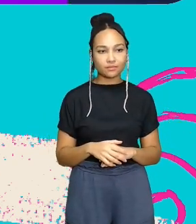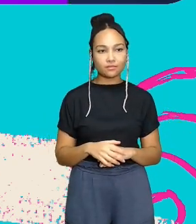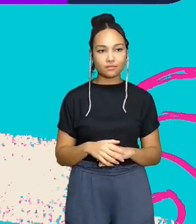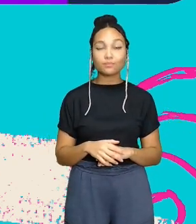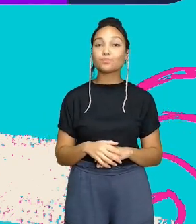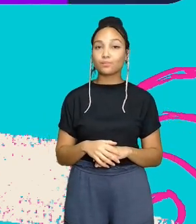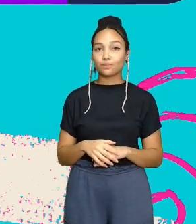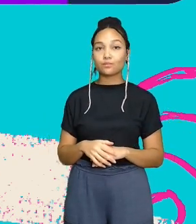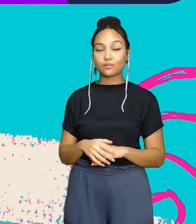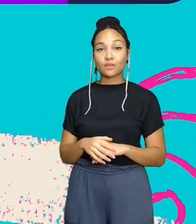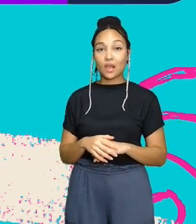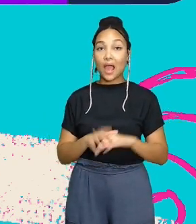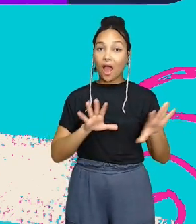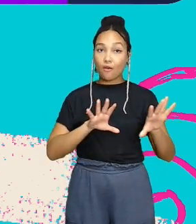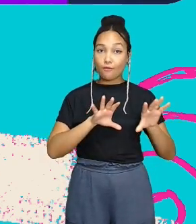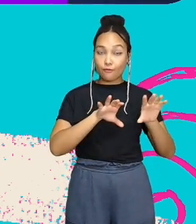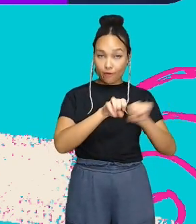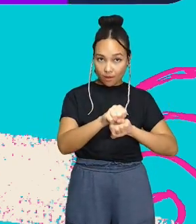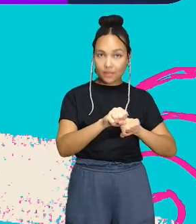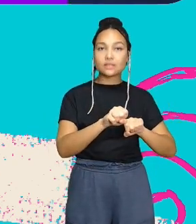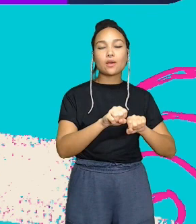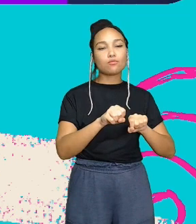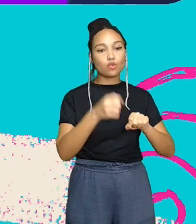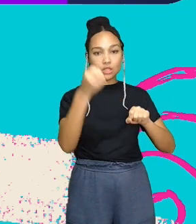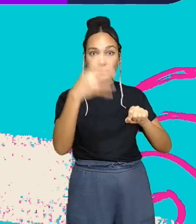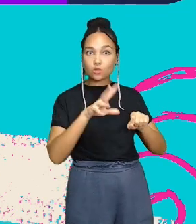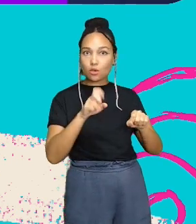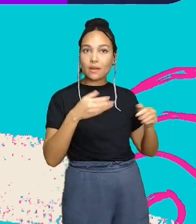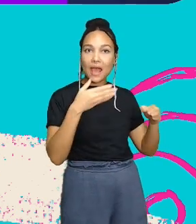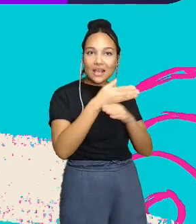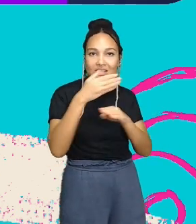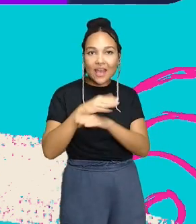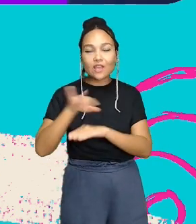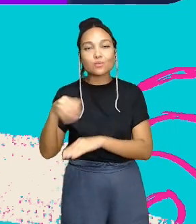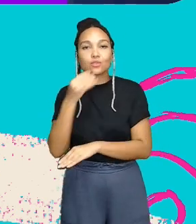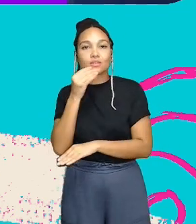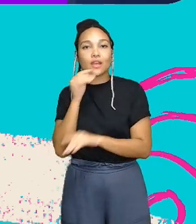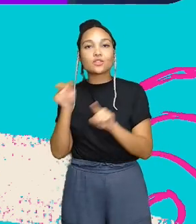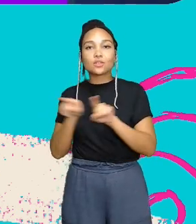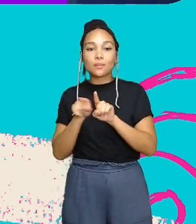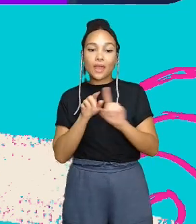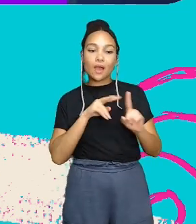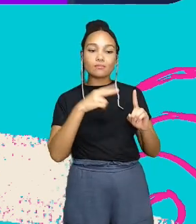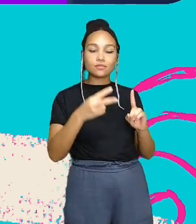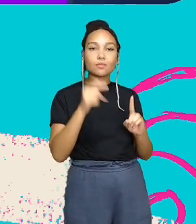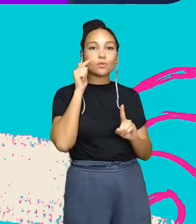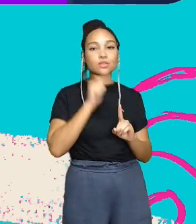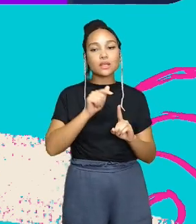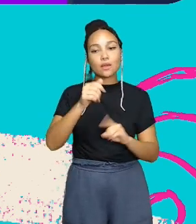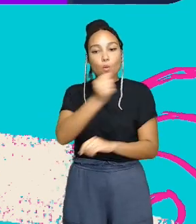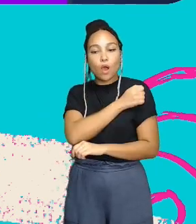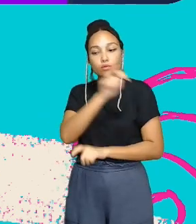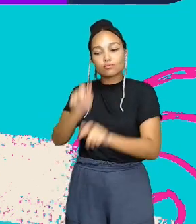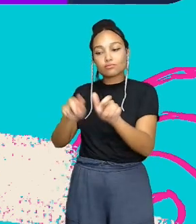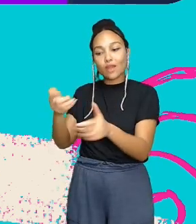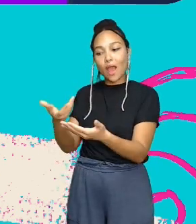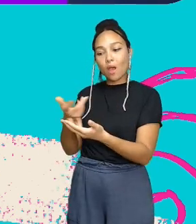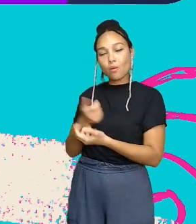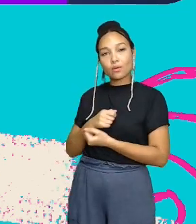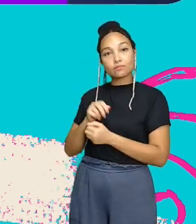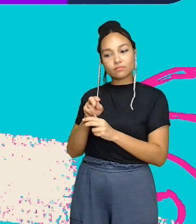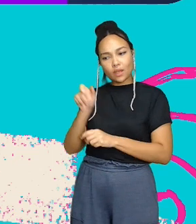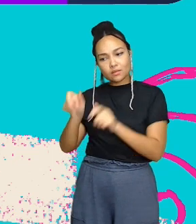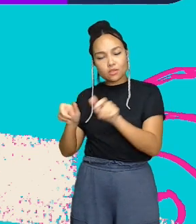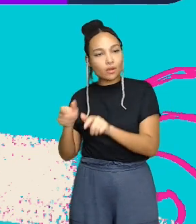formação, e quando eu falo do acesso, a oportunidade, o olhar para acolher esses estudantes que estão interessados,